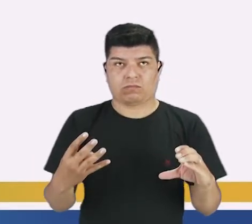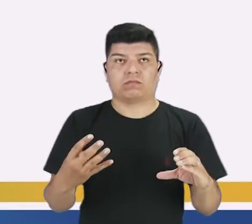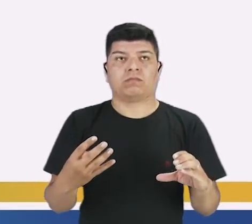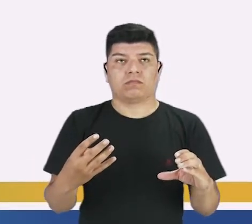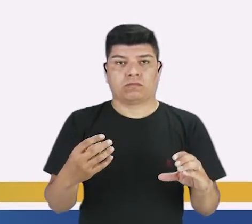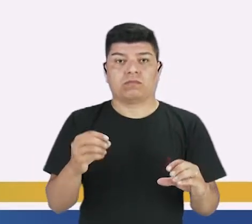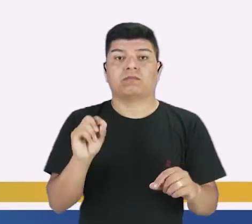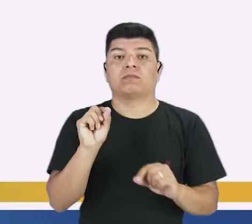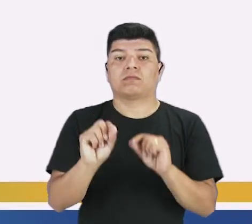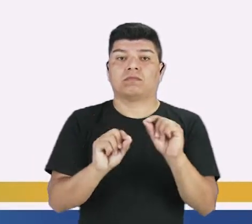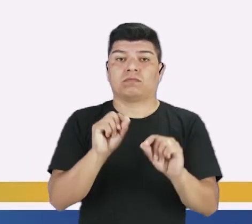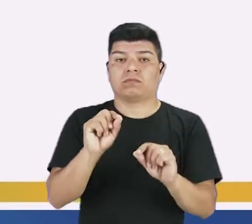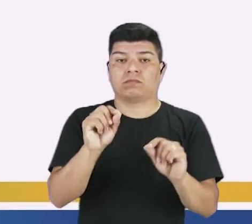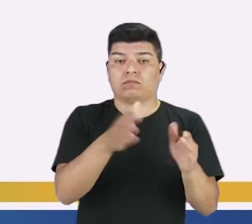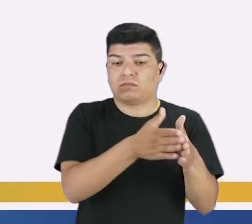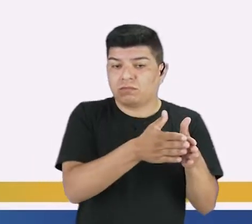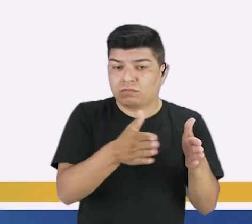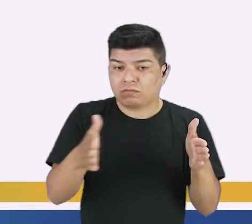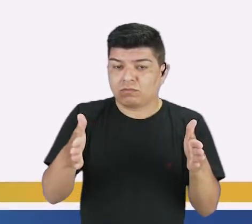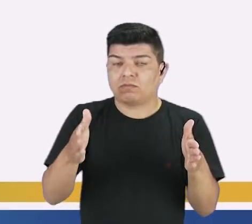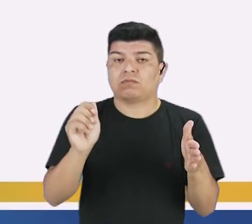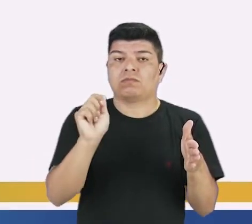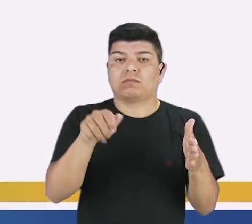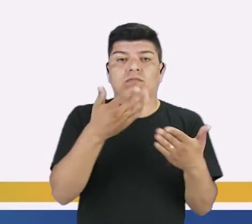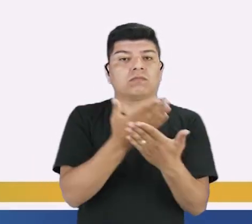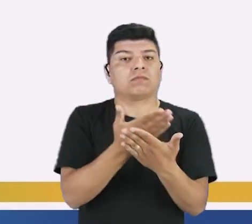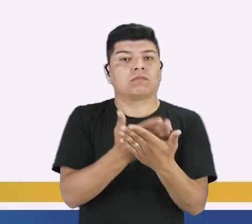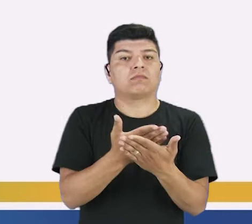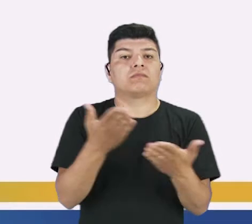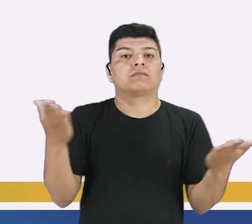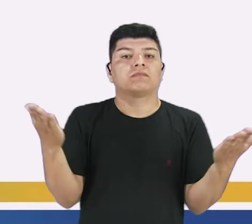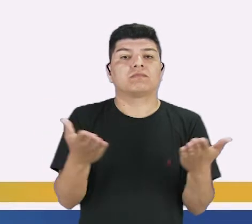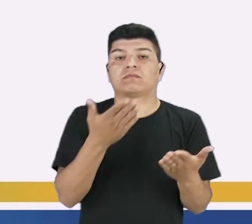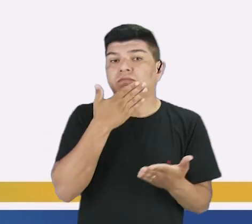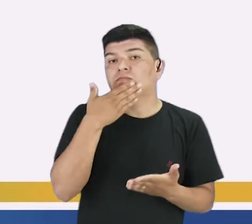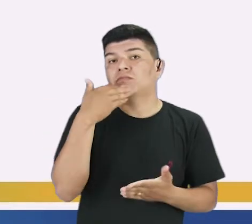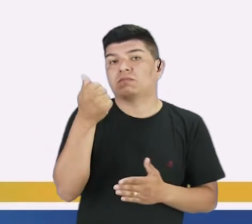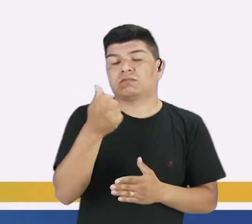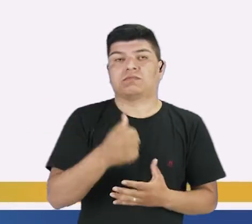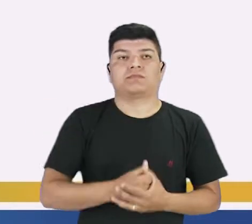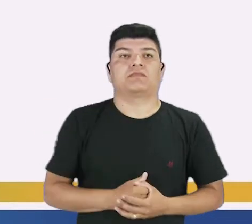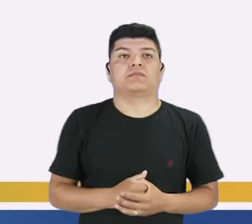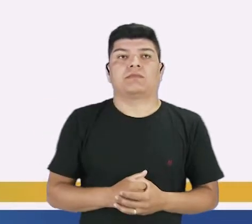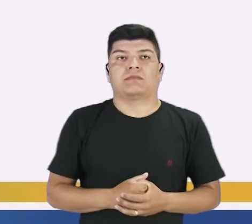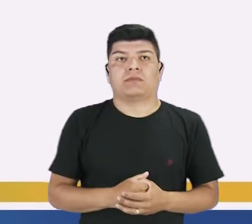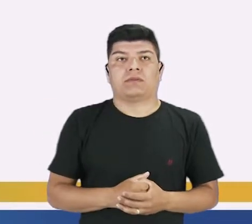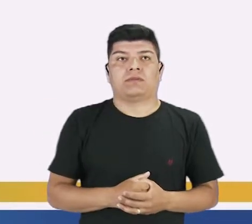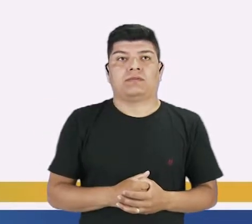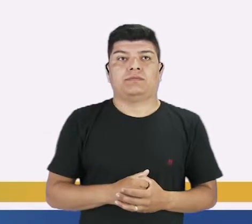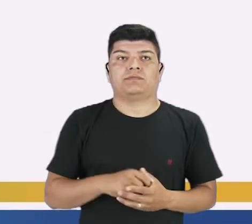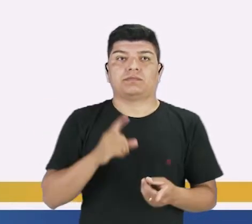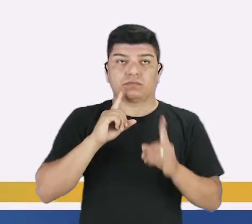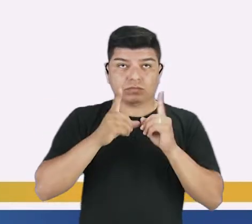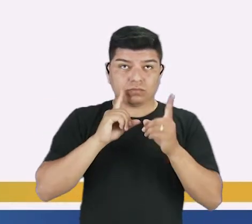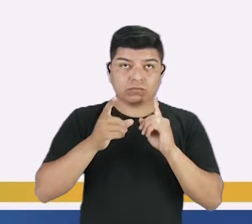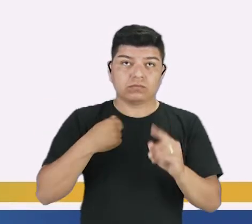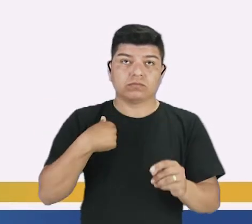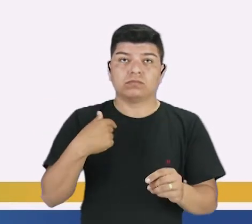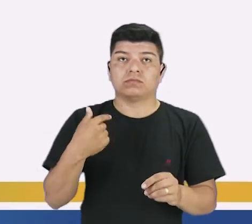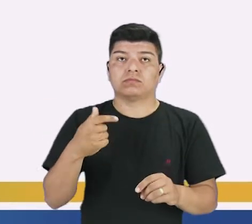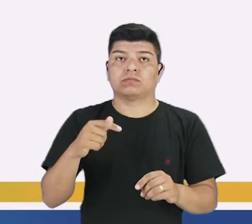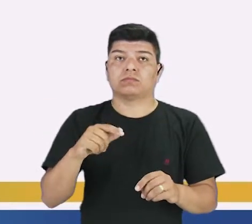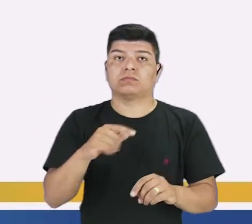caracterizados e colocados numa linha do tempo para que a gente possa estudar hoje de maneira mais tranquila. Que os diálogos na tradição